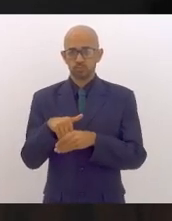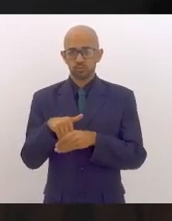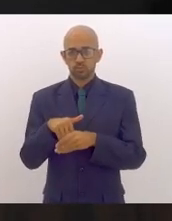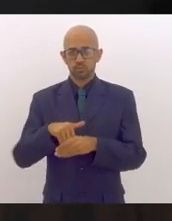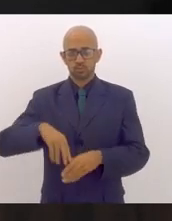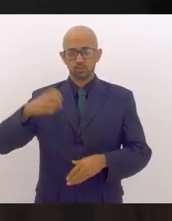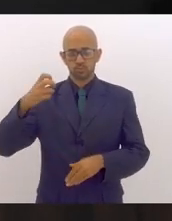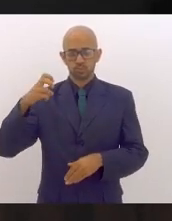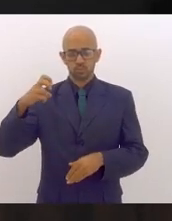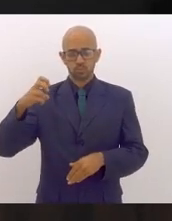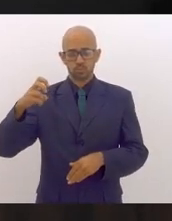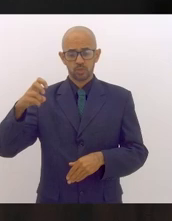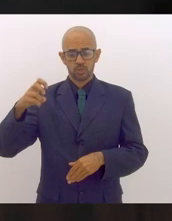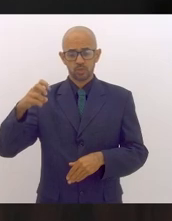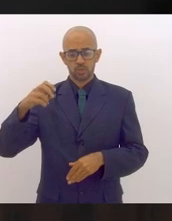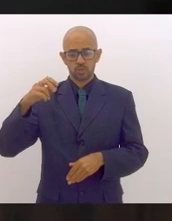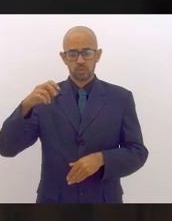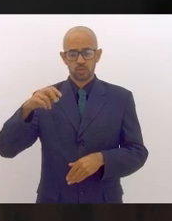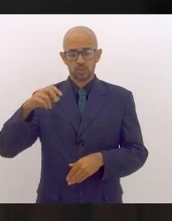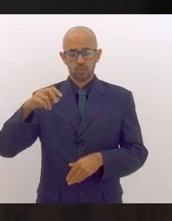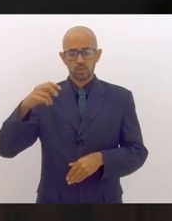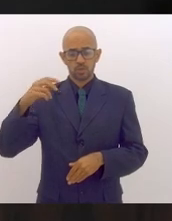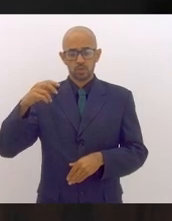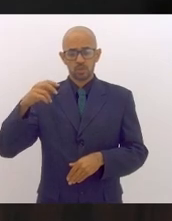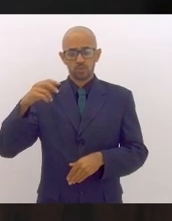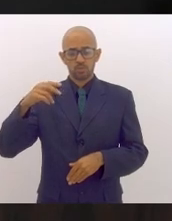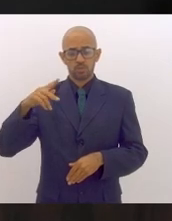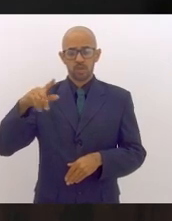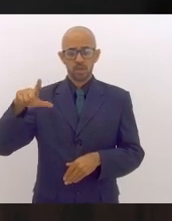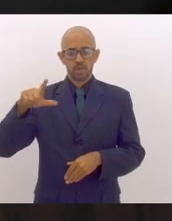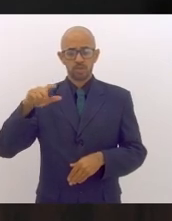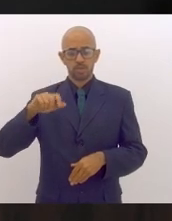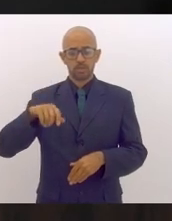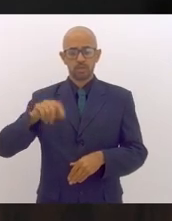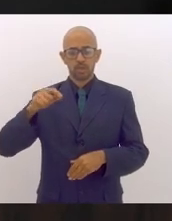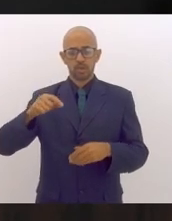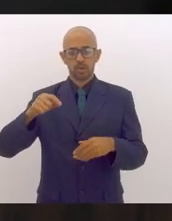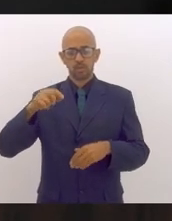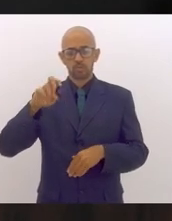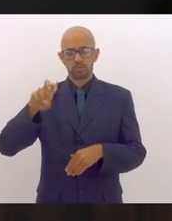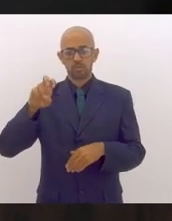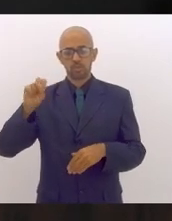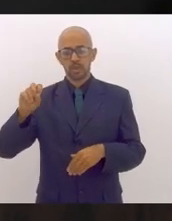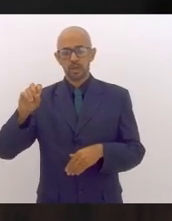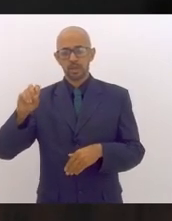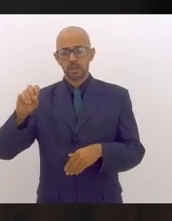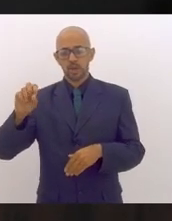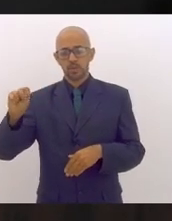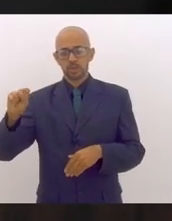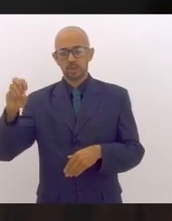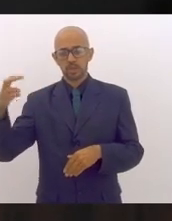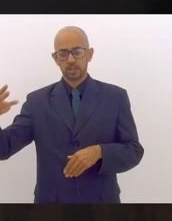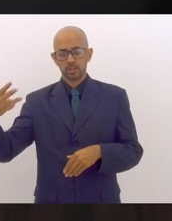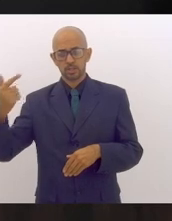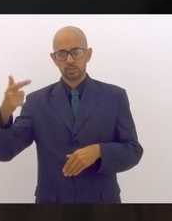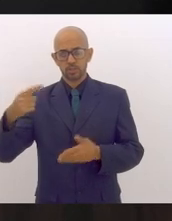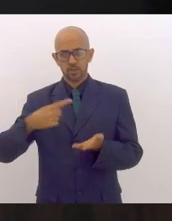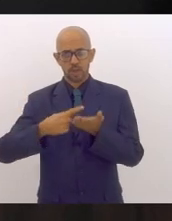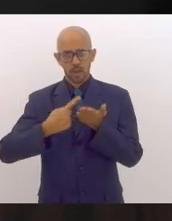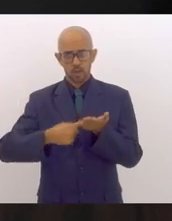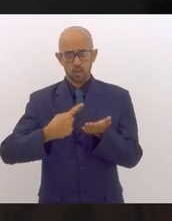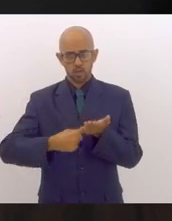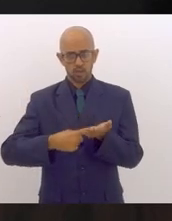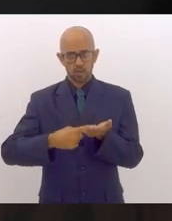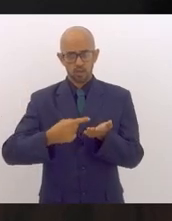quinto projeto da pauta, veto total aposto ao projeto de lei 5083-A de 21, que não houve acordo. Então, a presidência